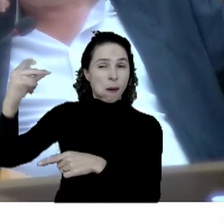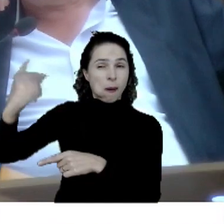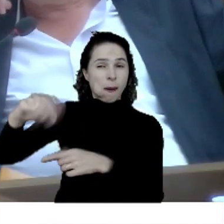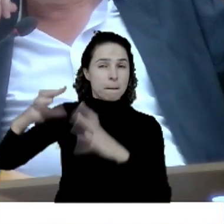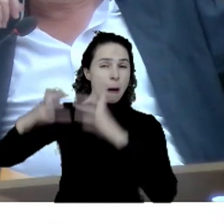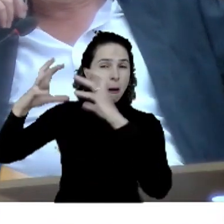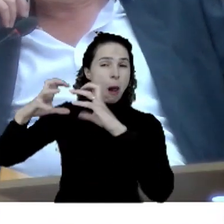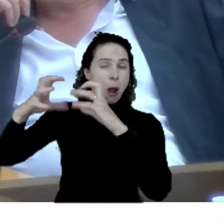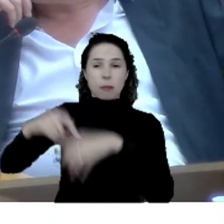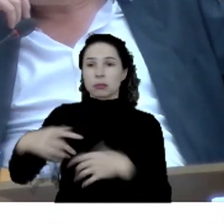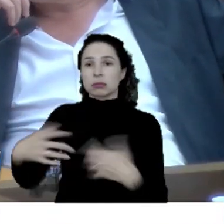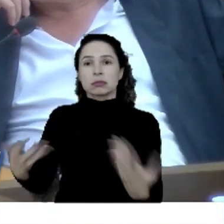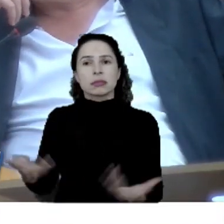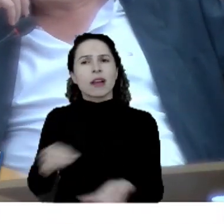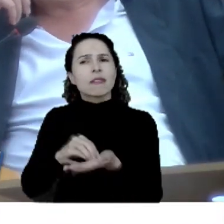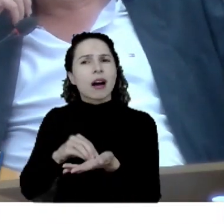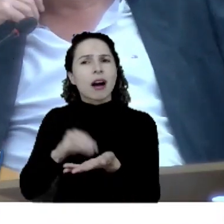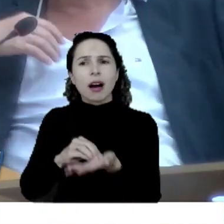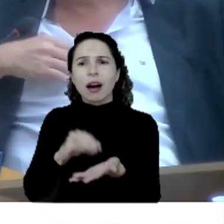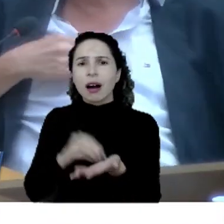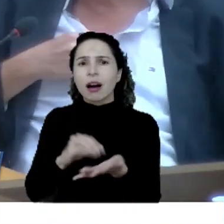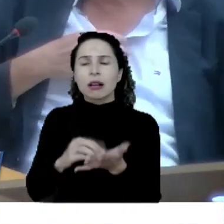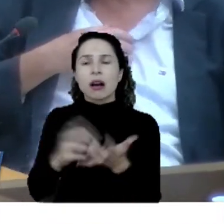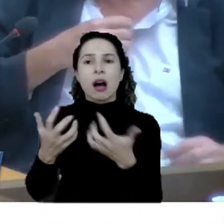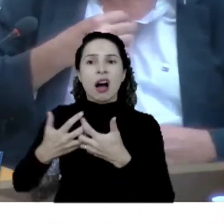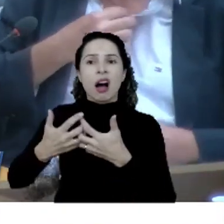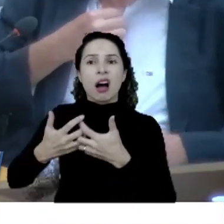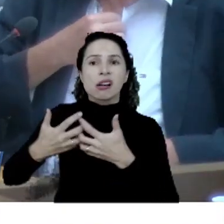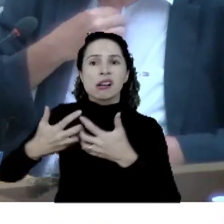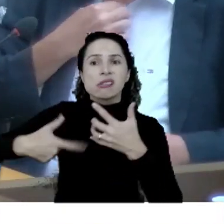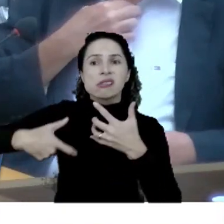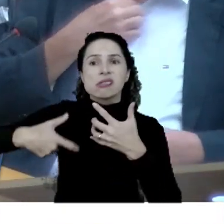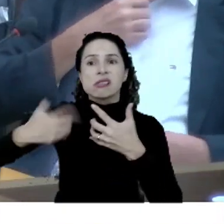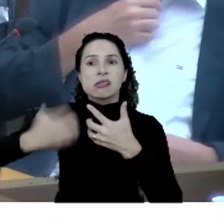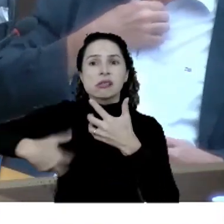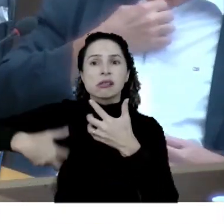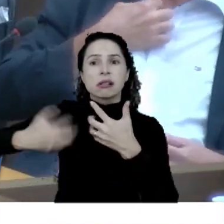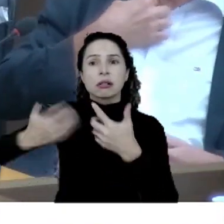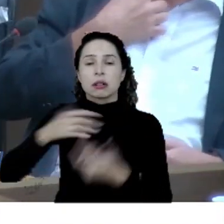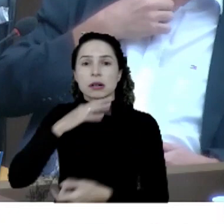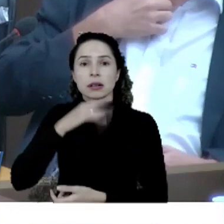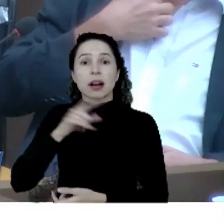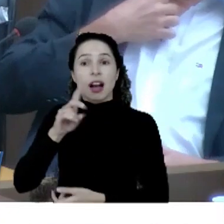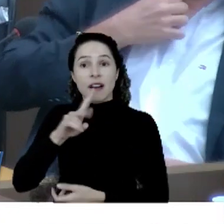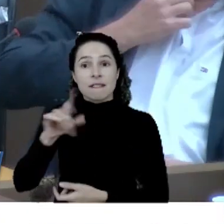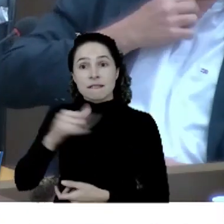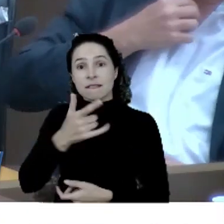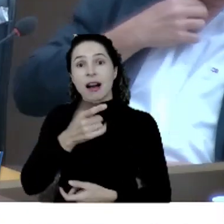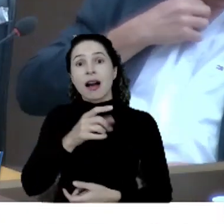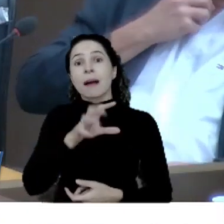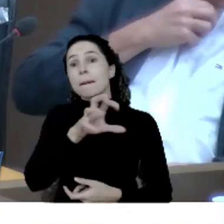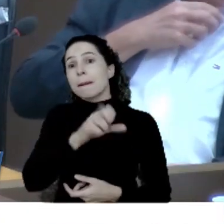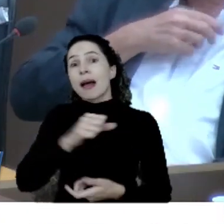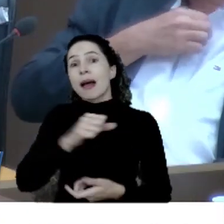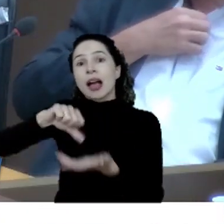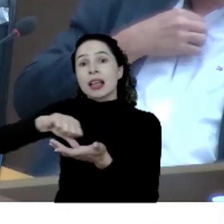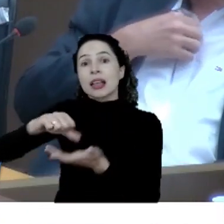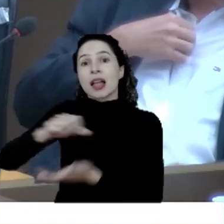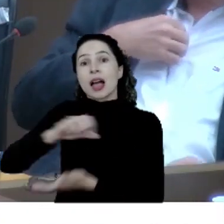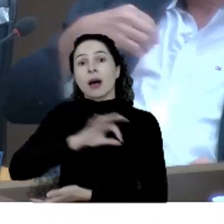engrenagem não funciona, a catraca está com o dedo de forço. Daqui a pouco eles vão levar para a Central de Polícia